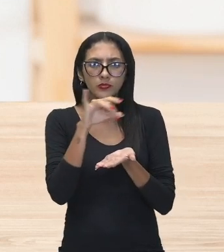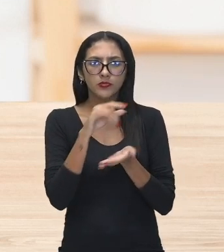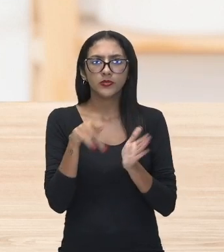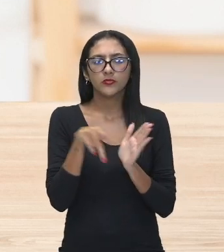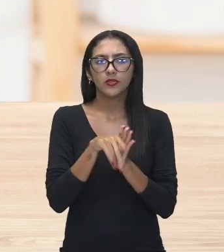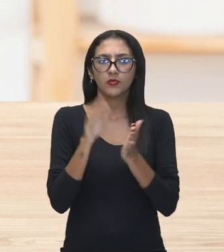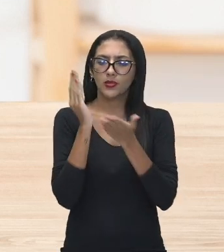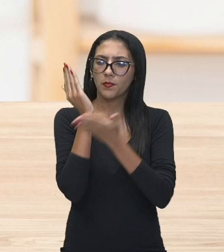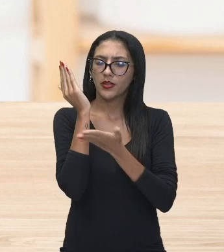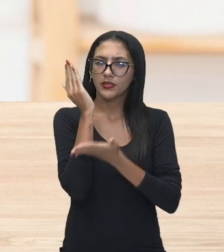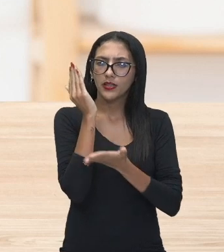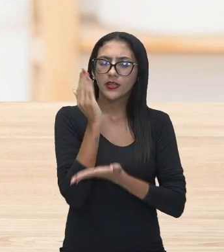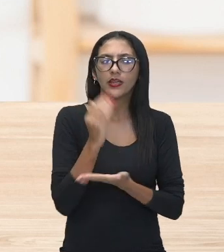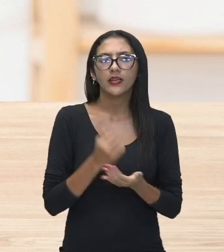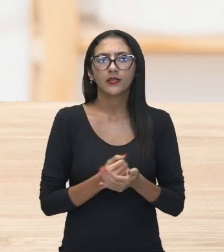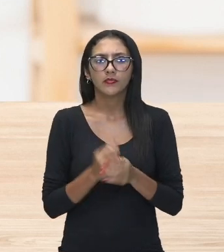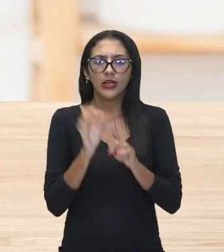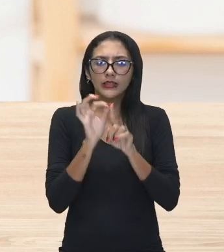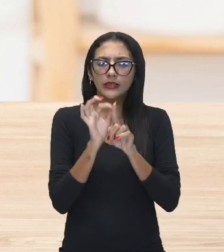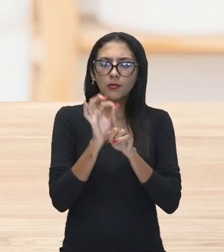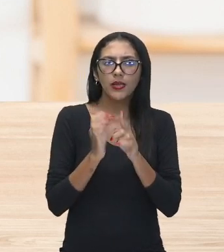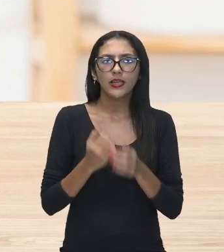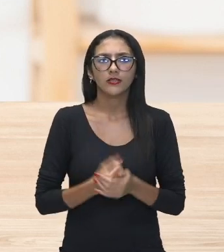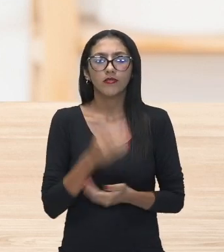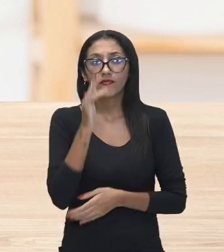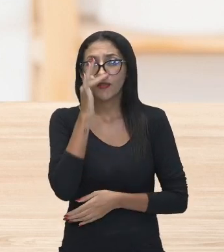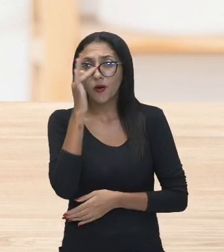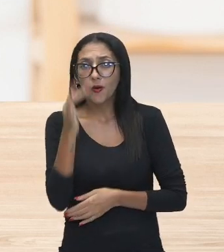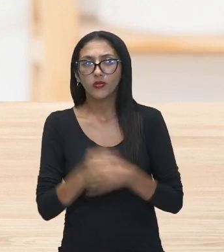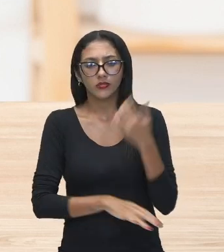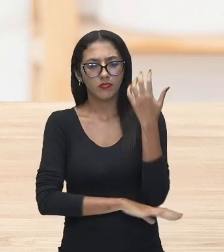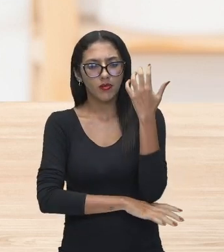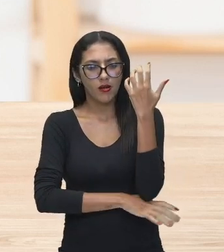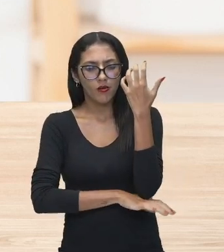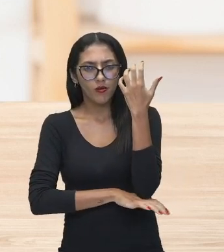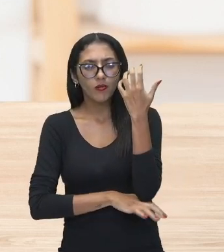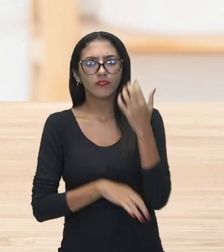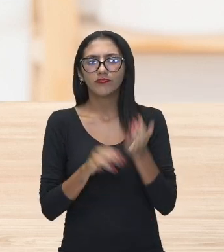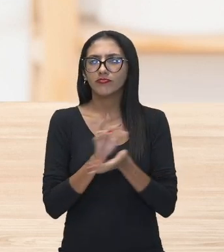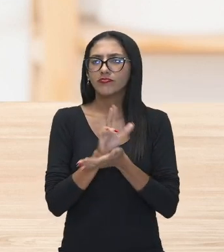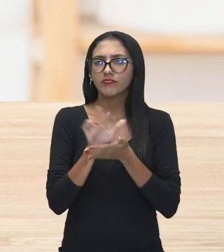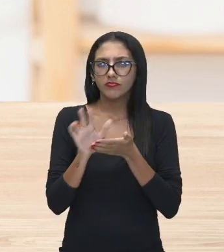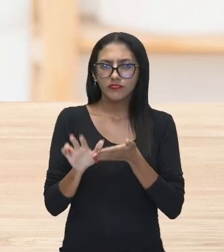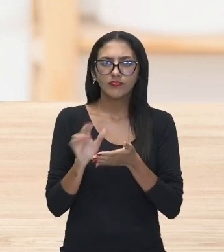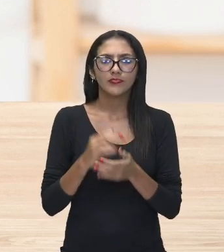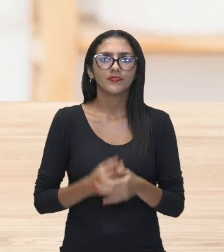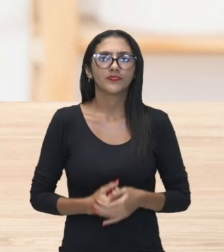da madeira, de sementes, de flores, de raízes, das folhas, entre outros.